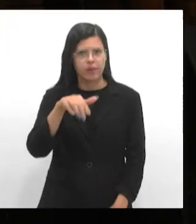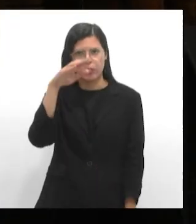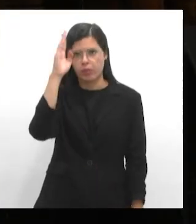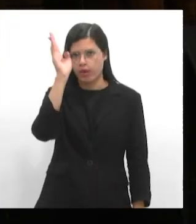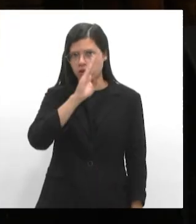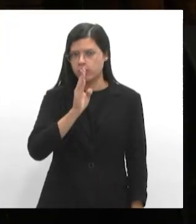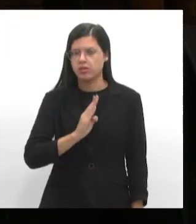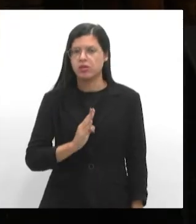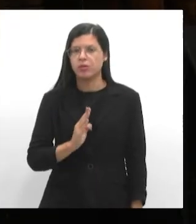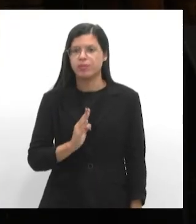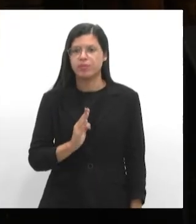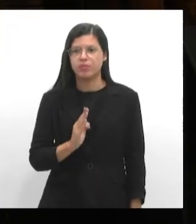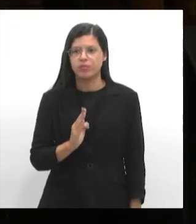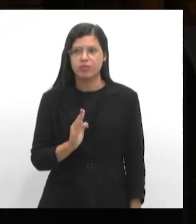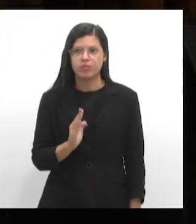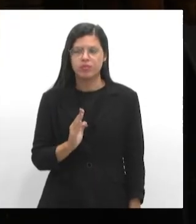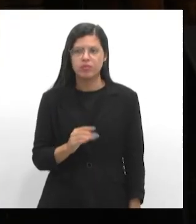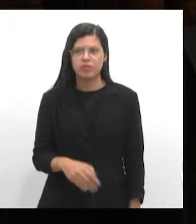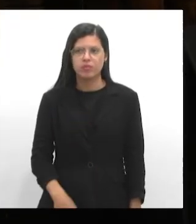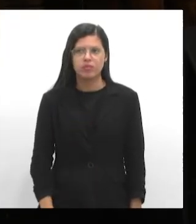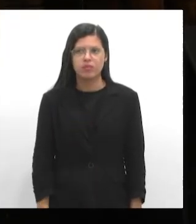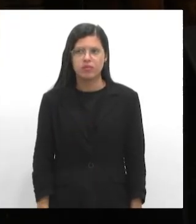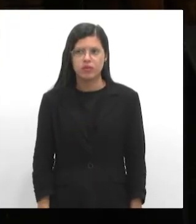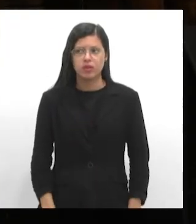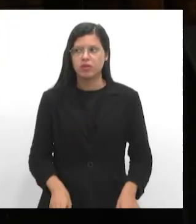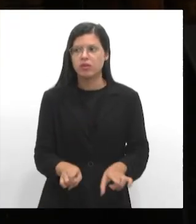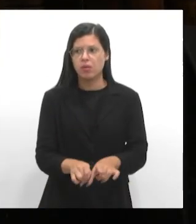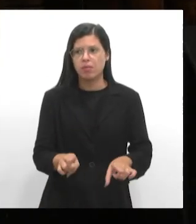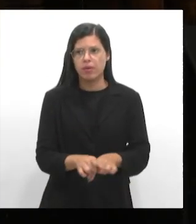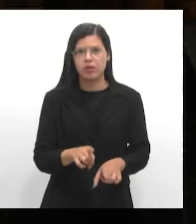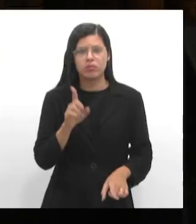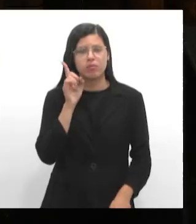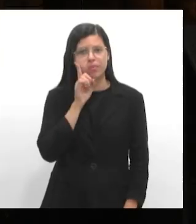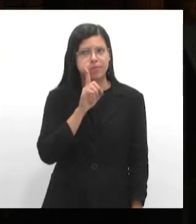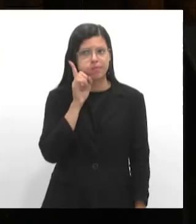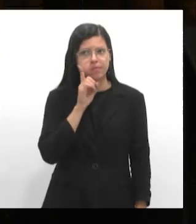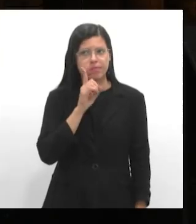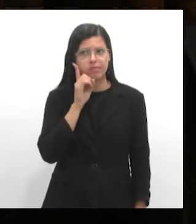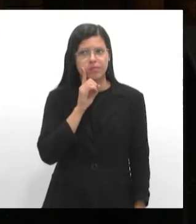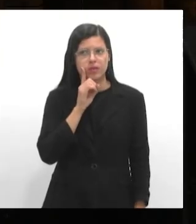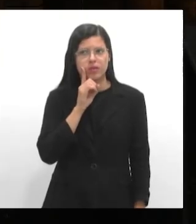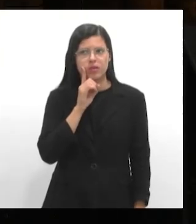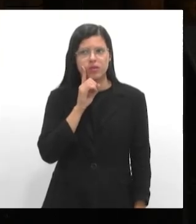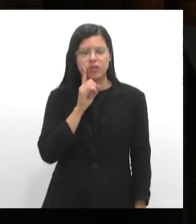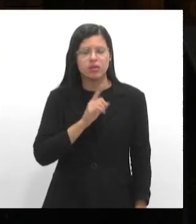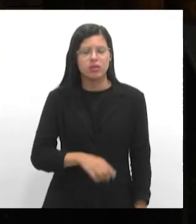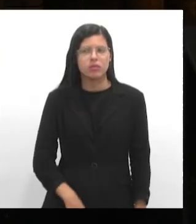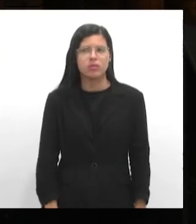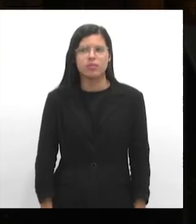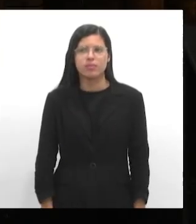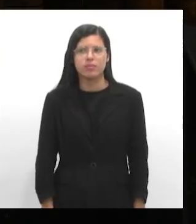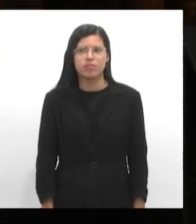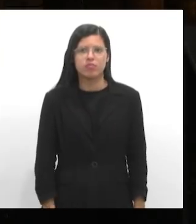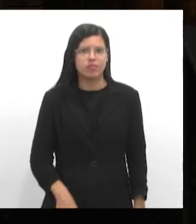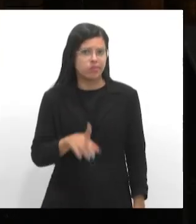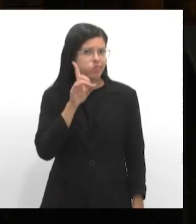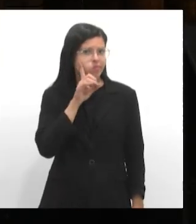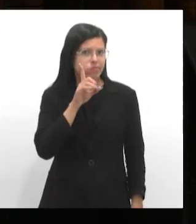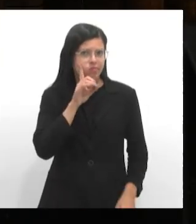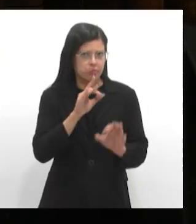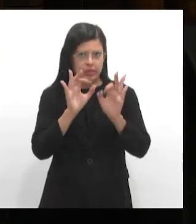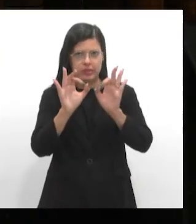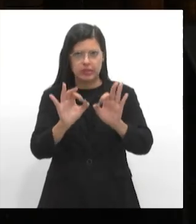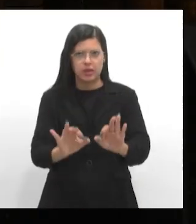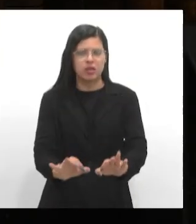Brasil, quanto nos Estados Unidos, e nos Estados Unidos eu tenho certeza,